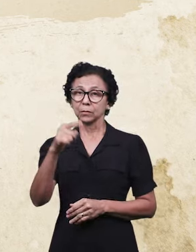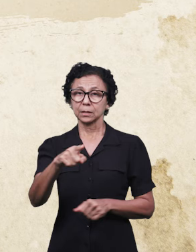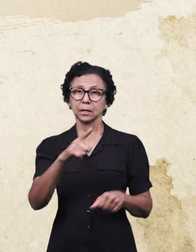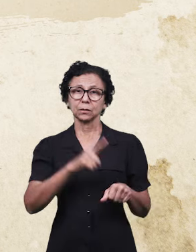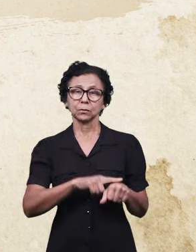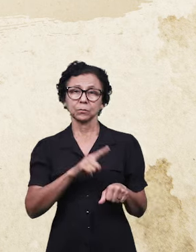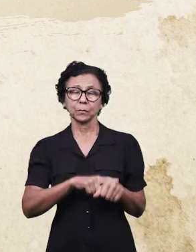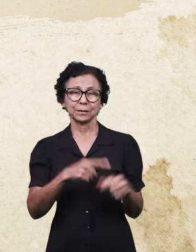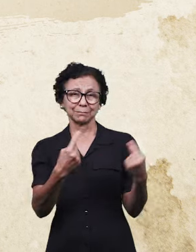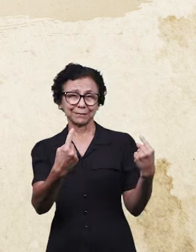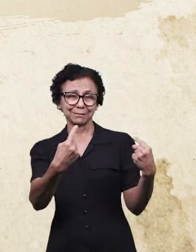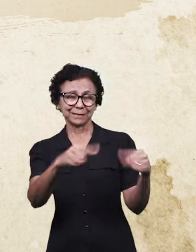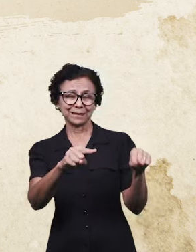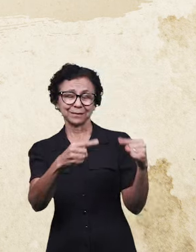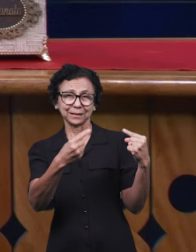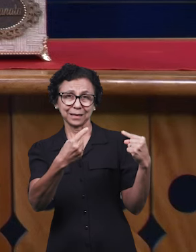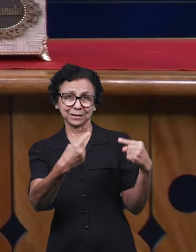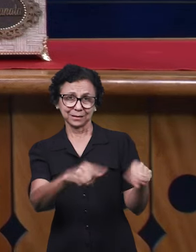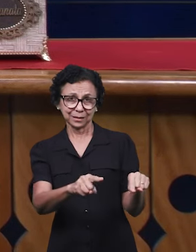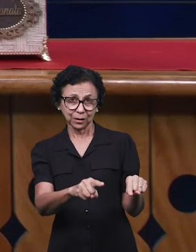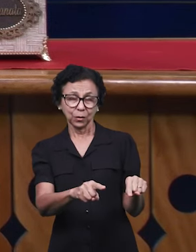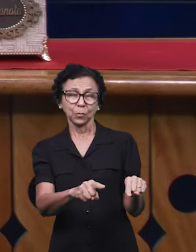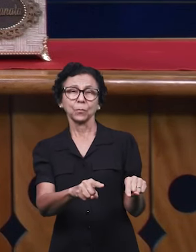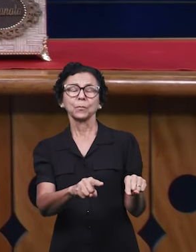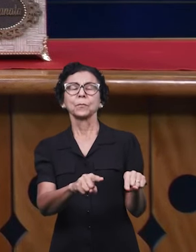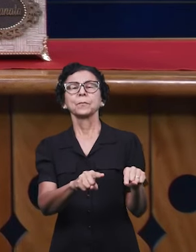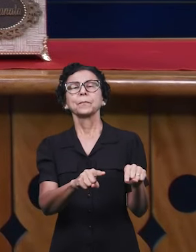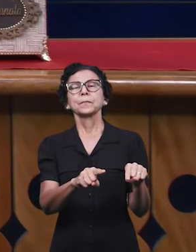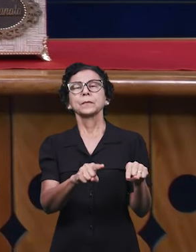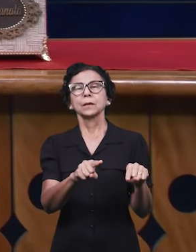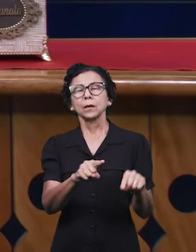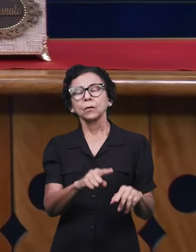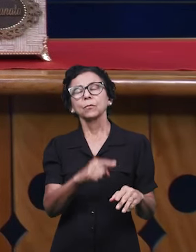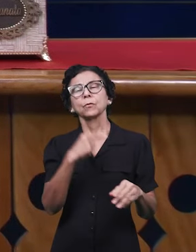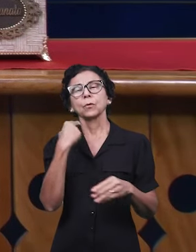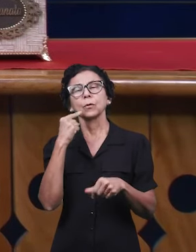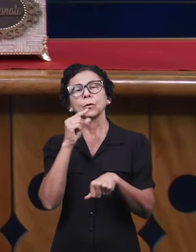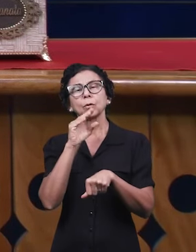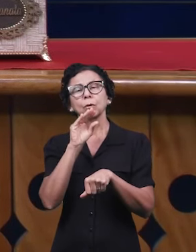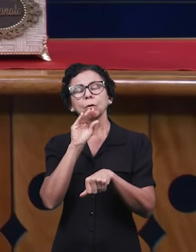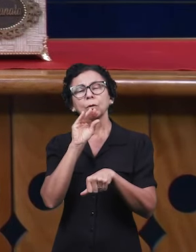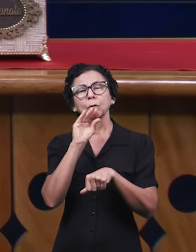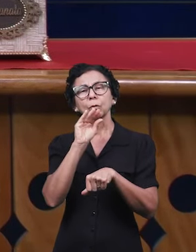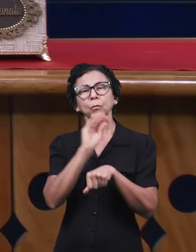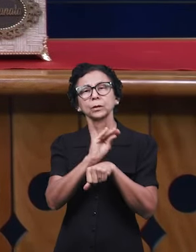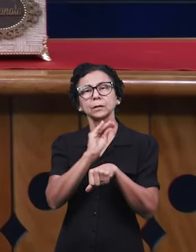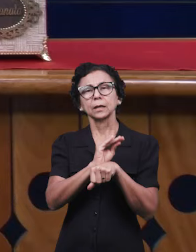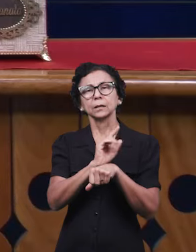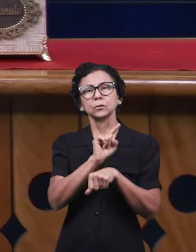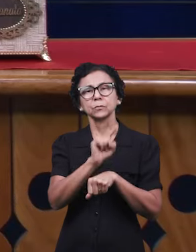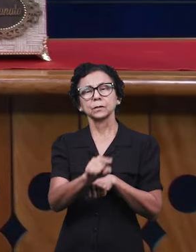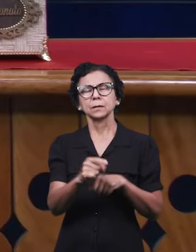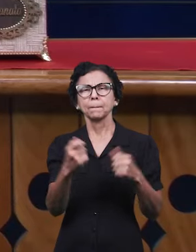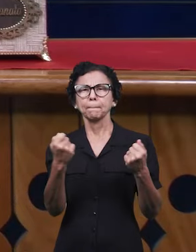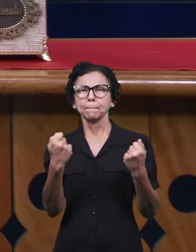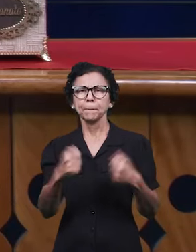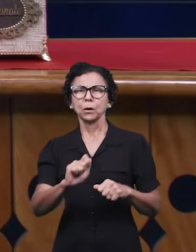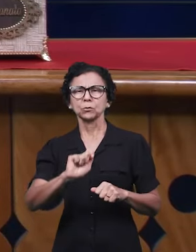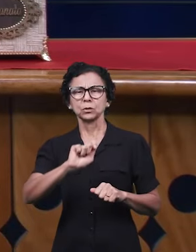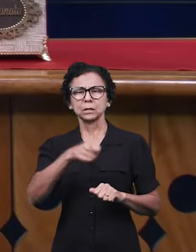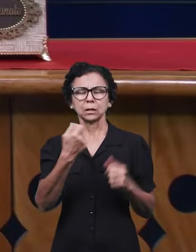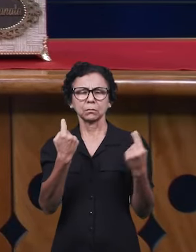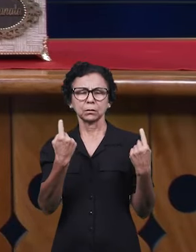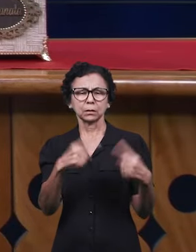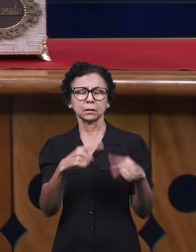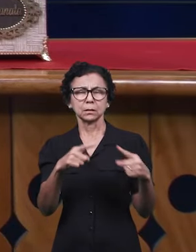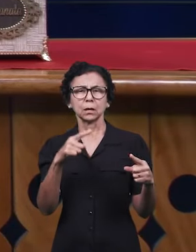tentação. Essa palavra tentação também se substitui com a palavra tribulação, que há